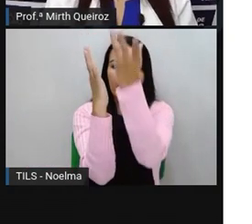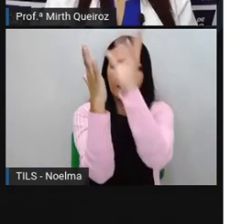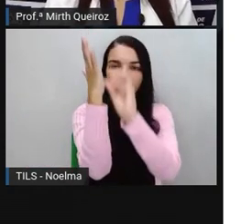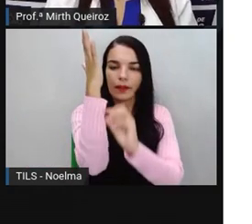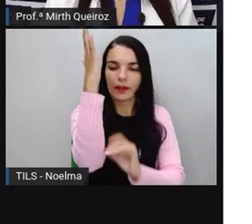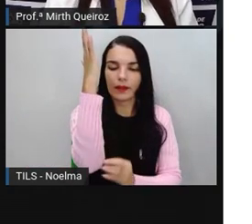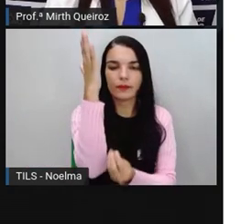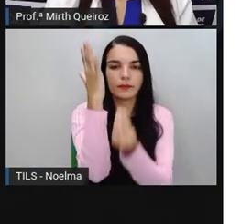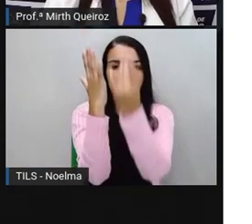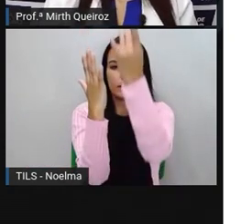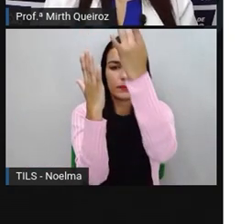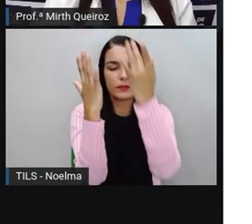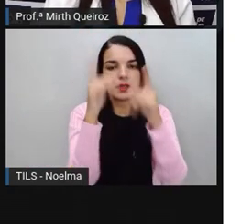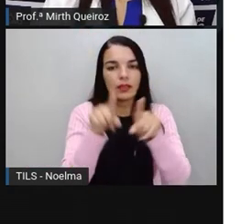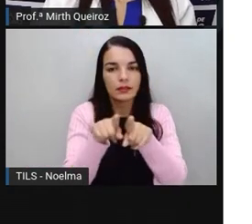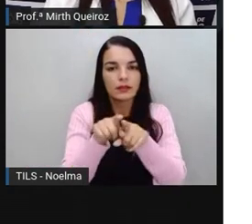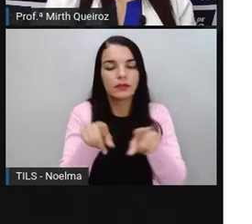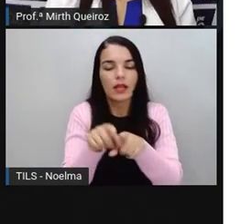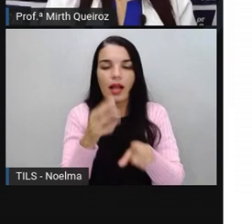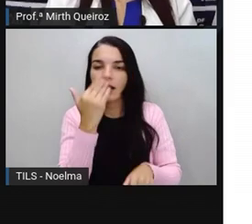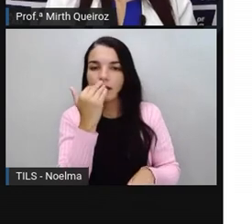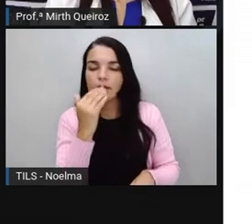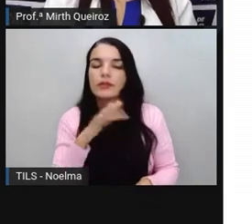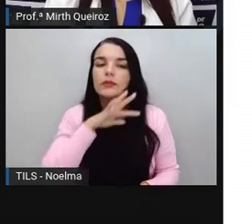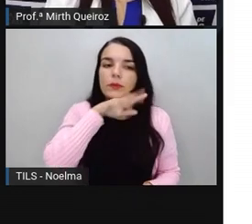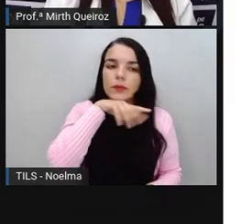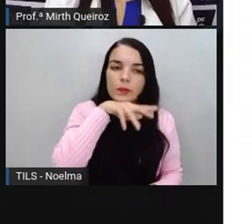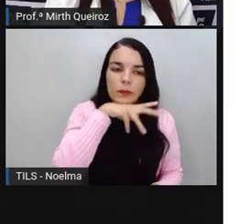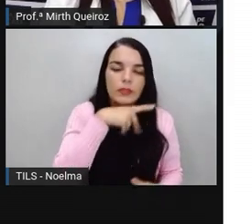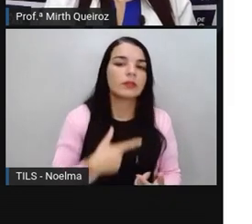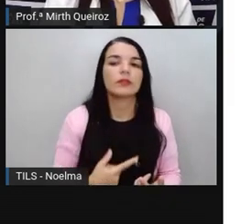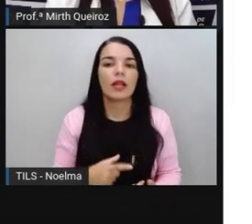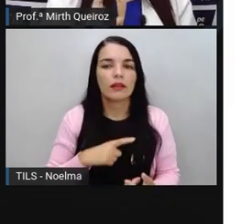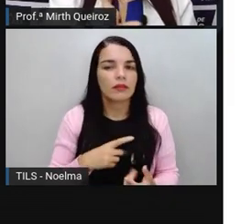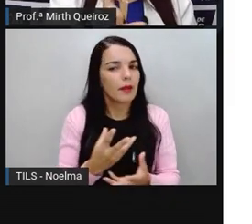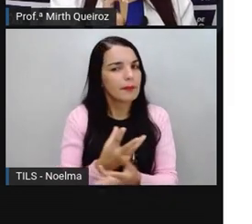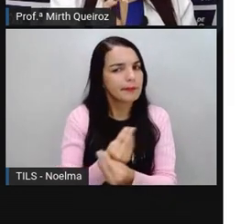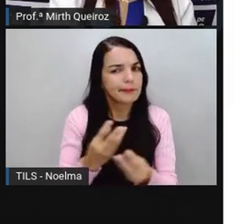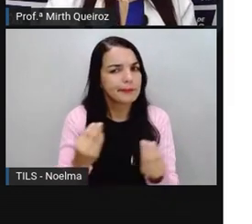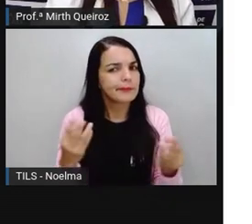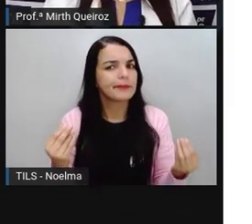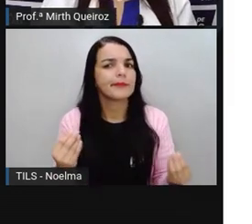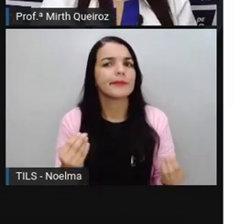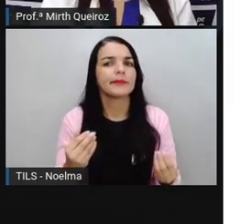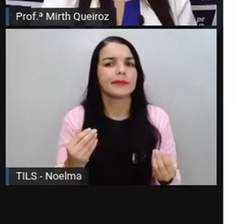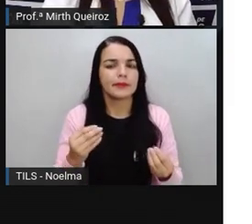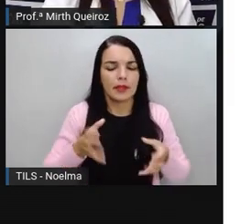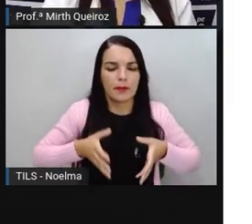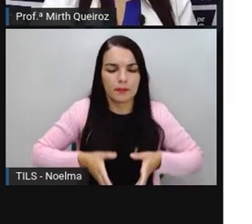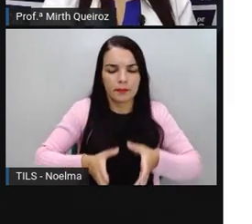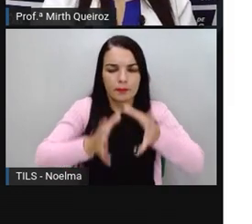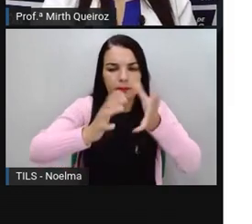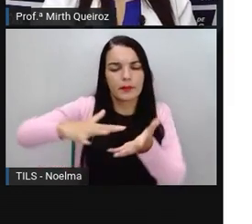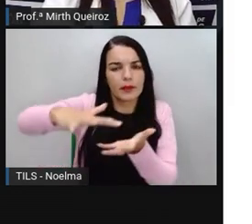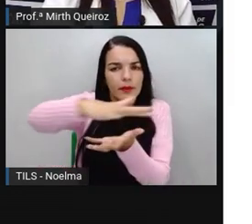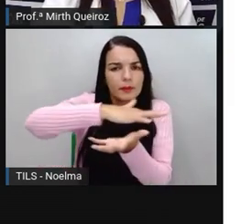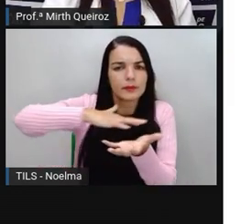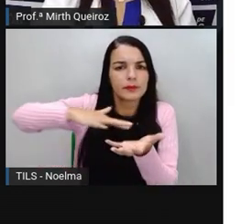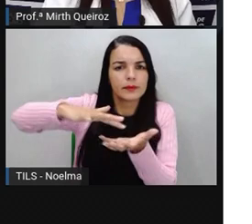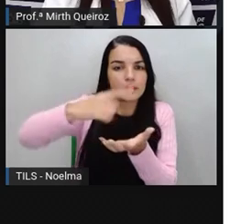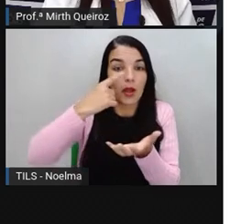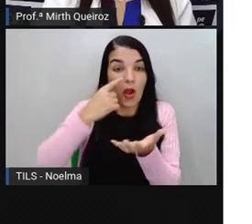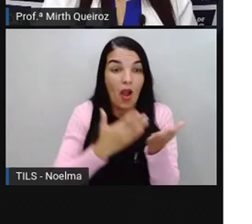dos animais. Então, nós temos vários tipos de ecossistemas, como eu tinha dito para vocês. E nós temos aqui um exemplo de um